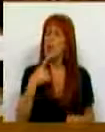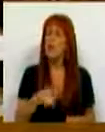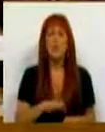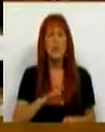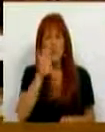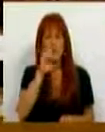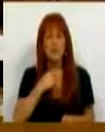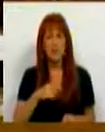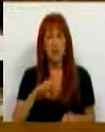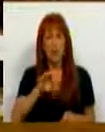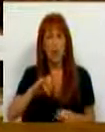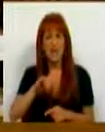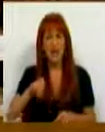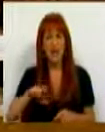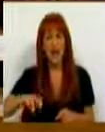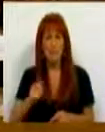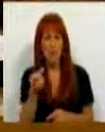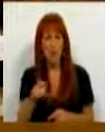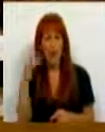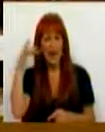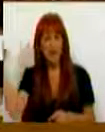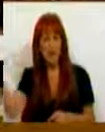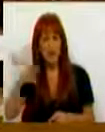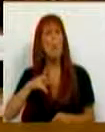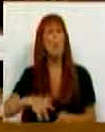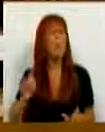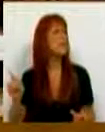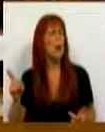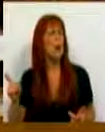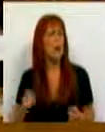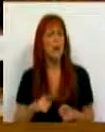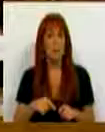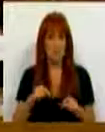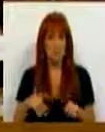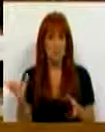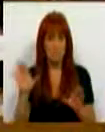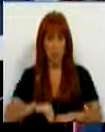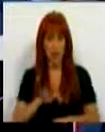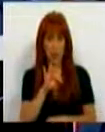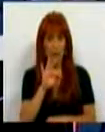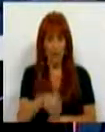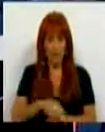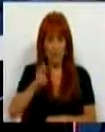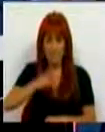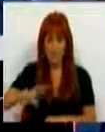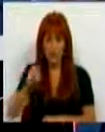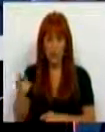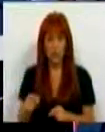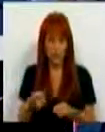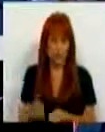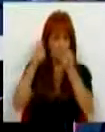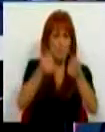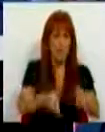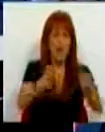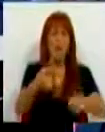se a Continental Mabor é um investidor estrangeiro ou é português, pois cá há mais 49 milhões de euros em